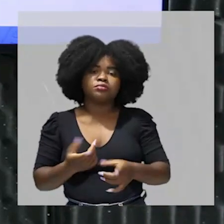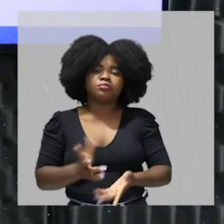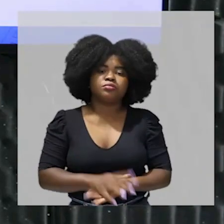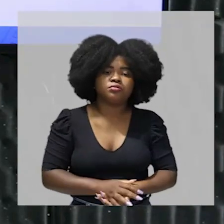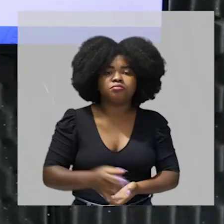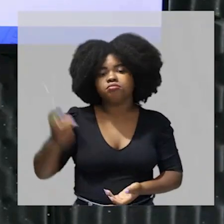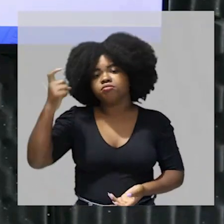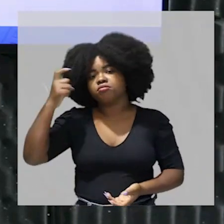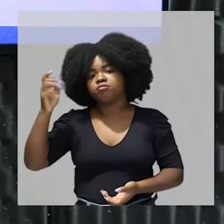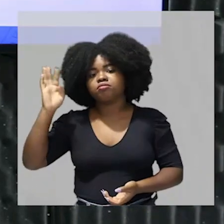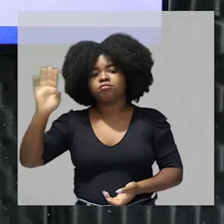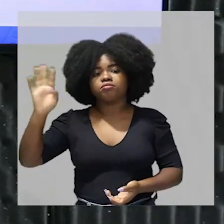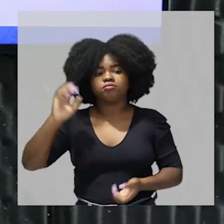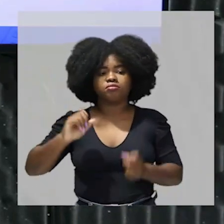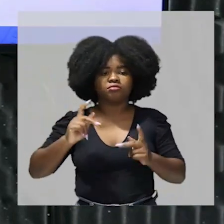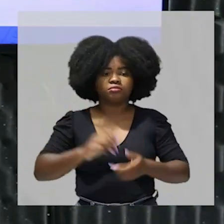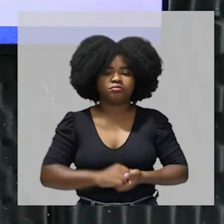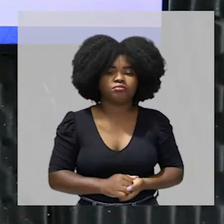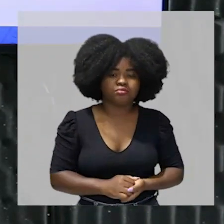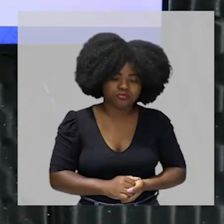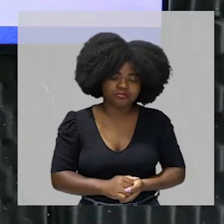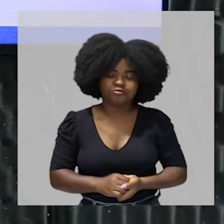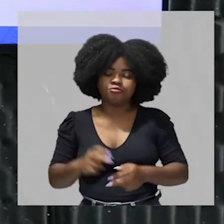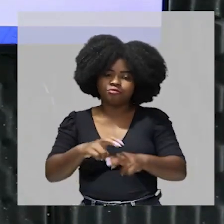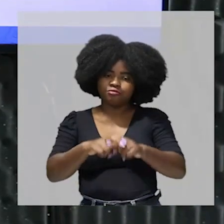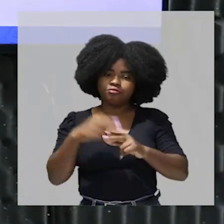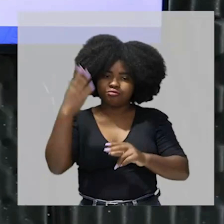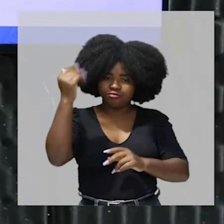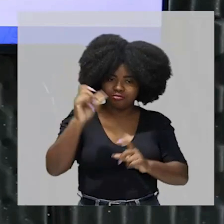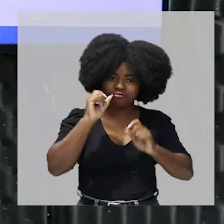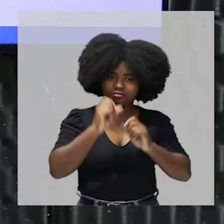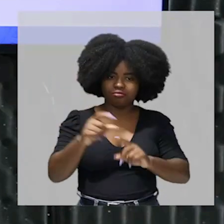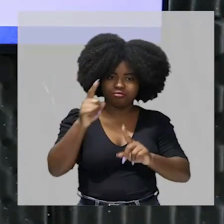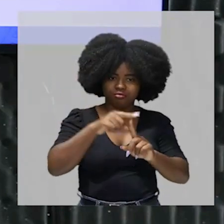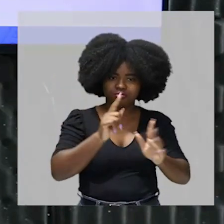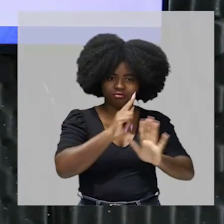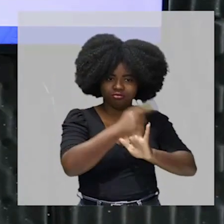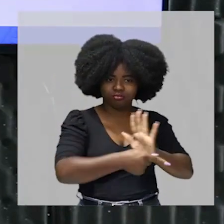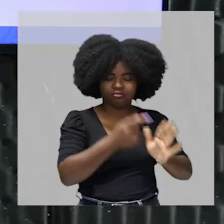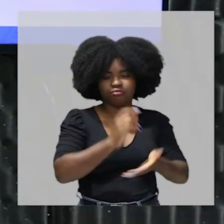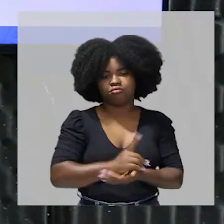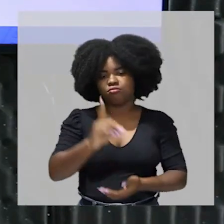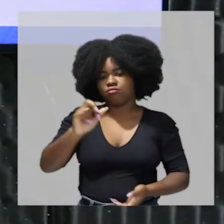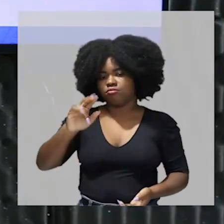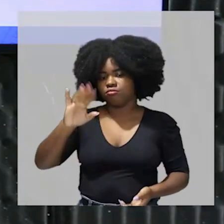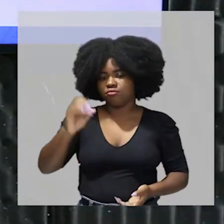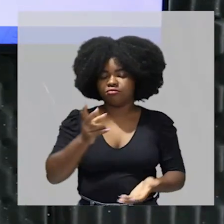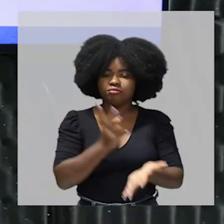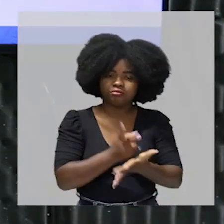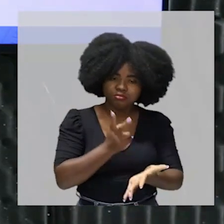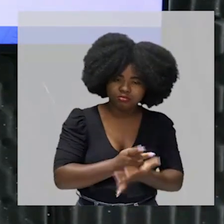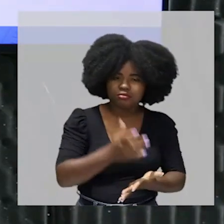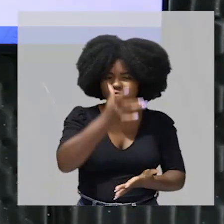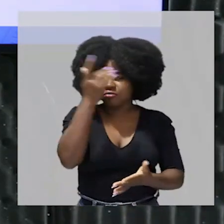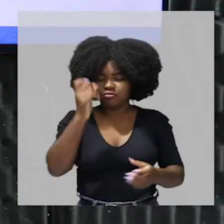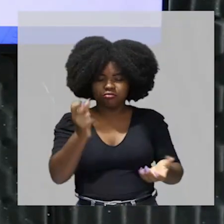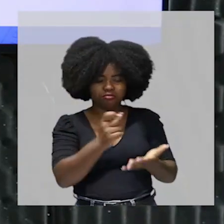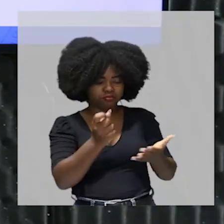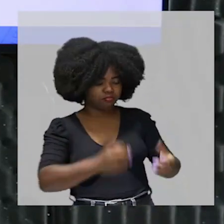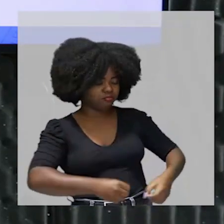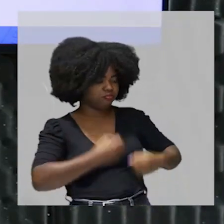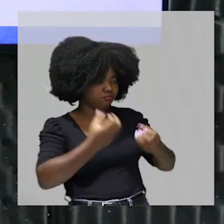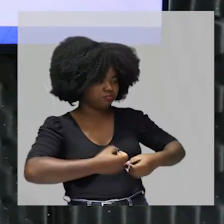É inquebrável tá bom Por isso a gente já sabe que o nesse gênero diário é sempre as pessoas que escrevem